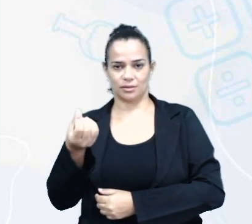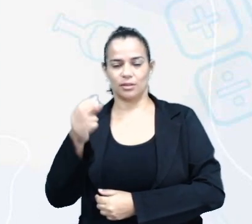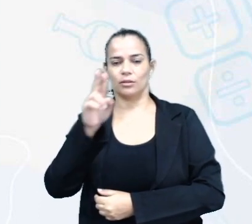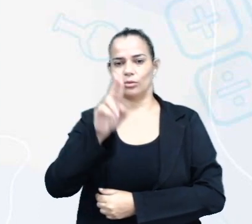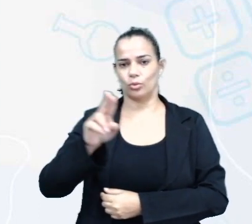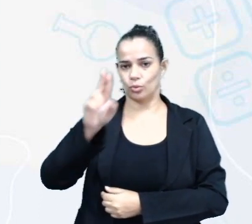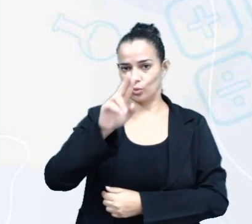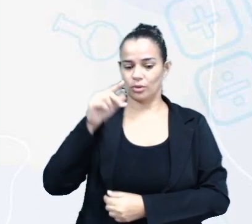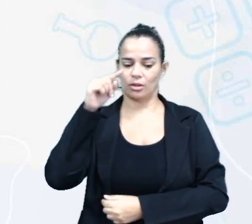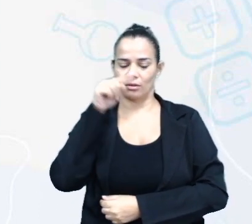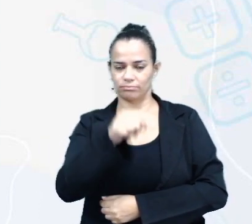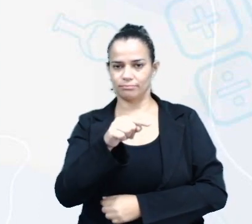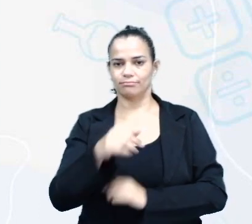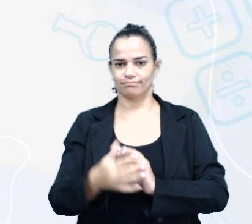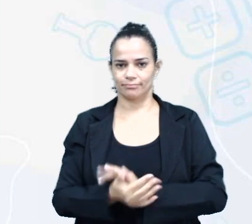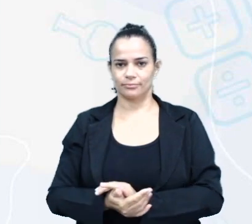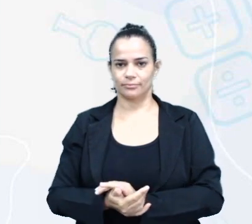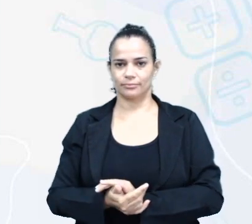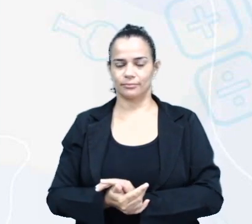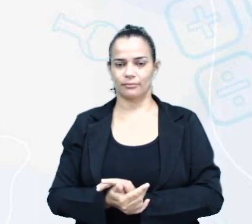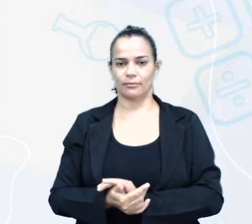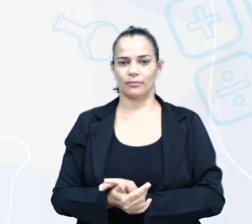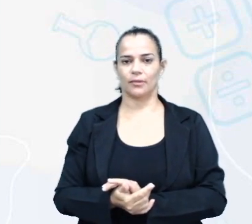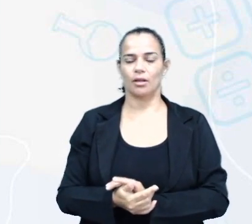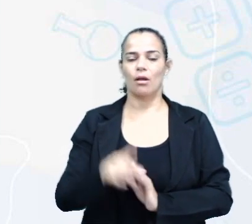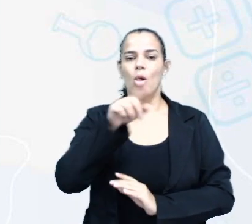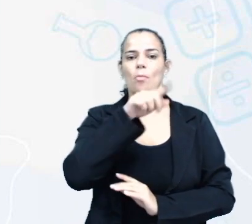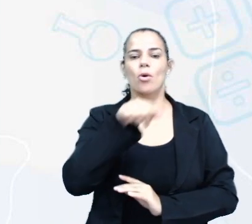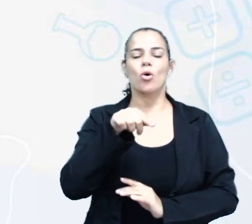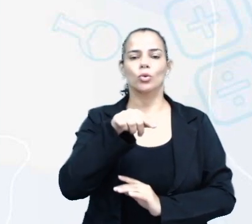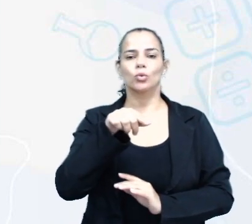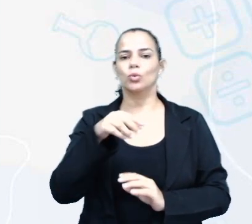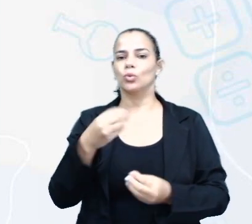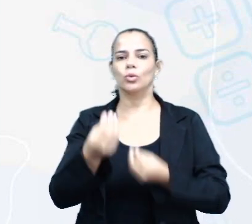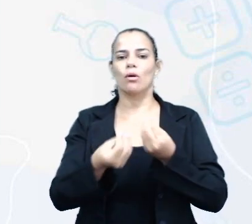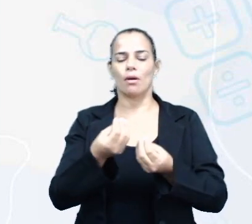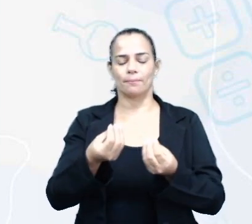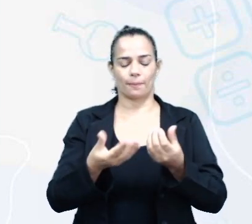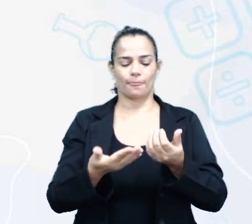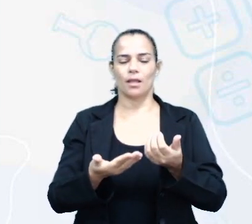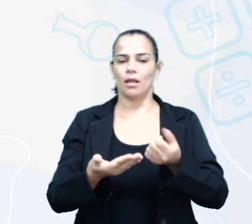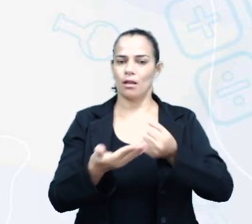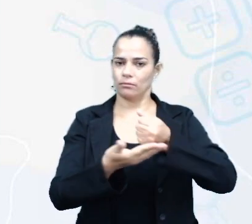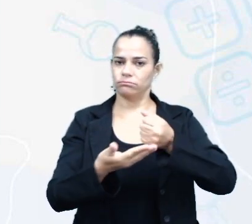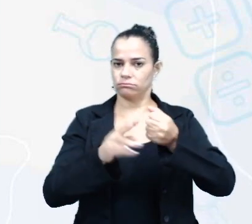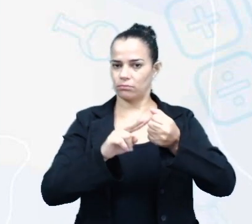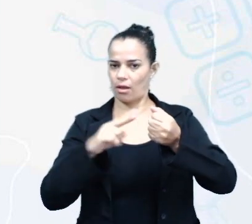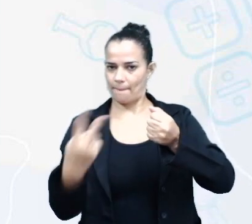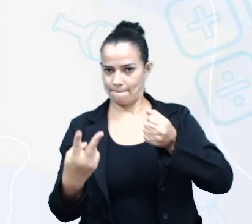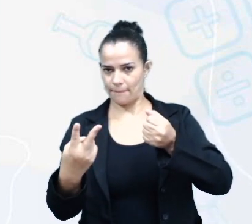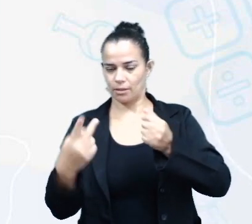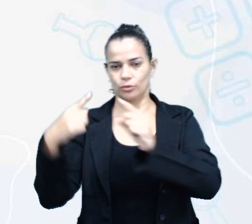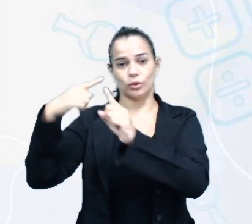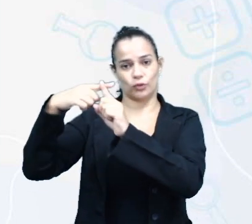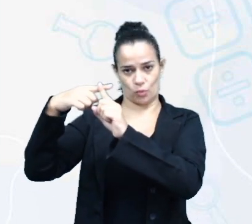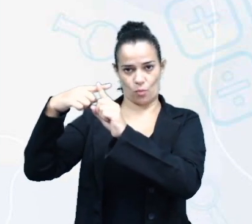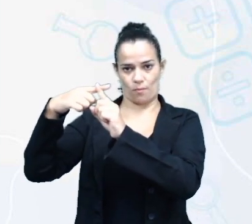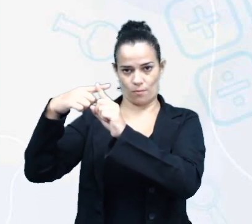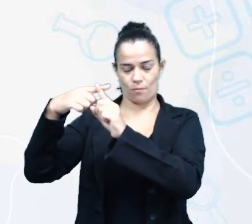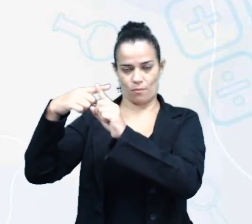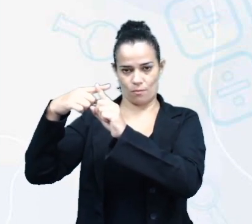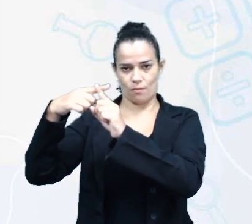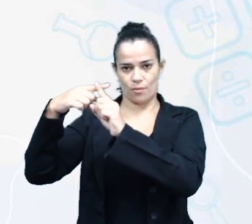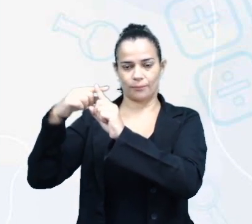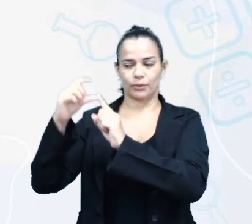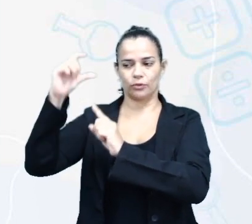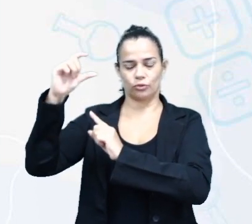usando a propriedade, produto de potência e mesma base, repete a base e soma os expoentes. Por isso eu somei 8 mais 6,